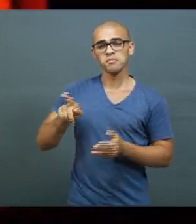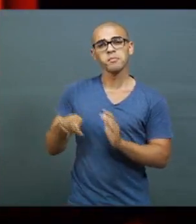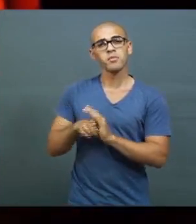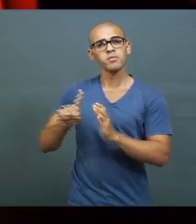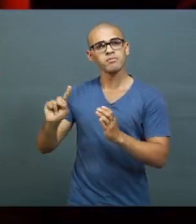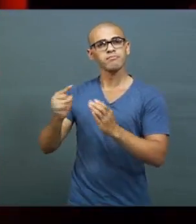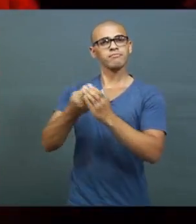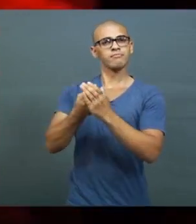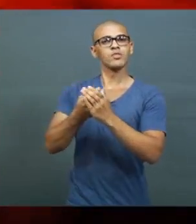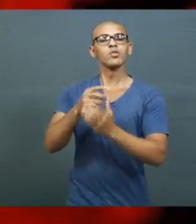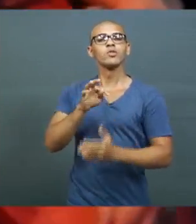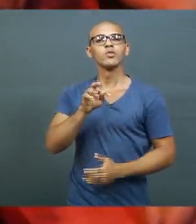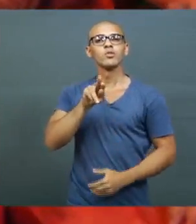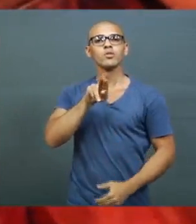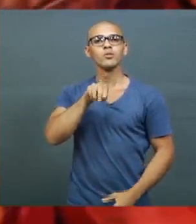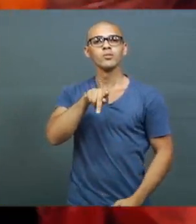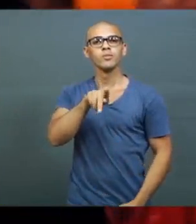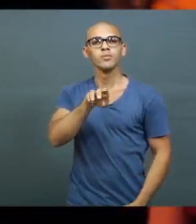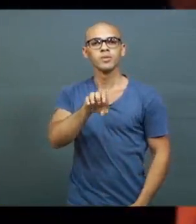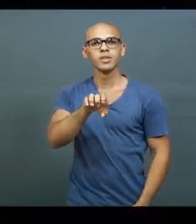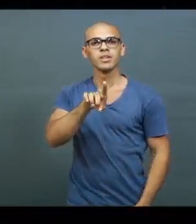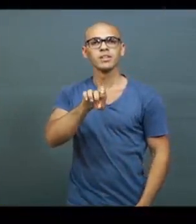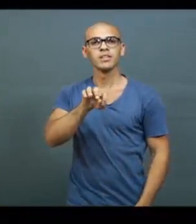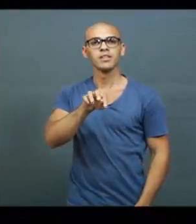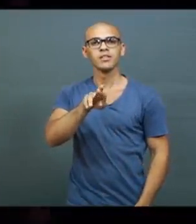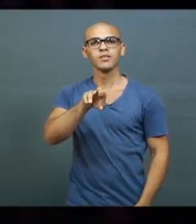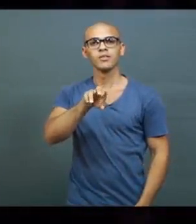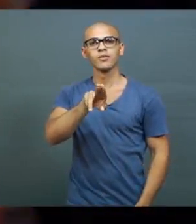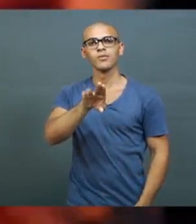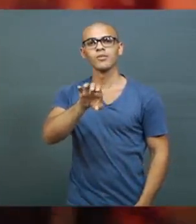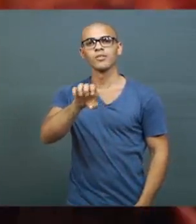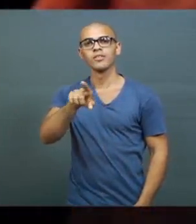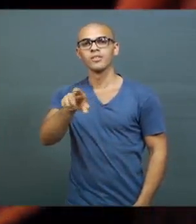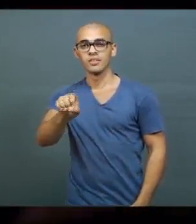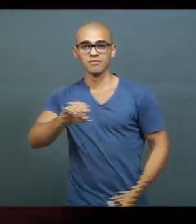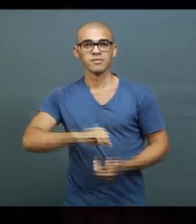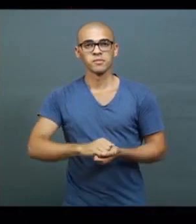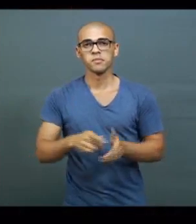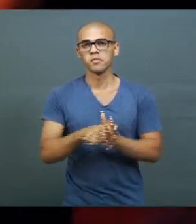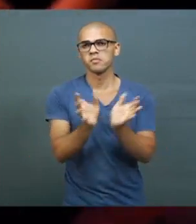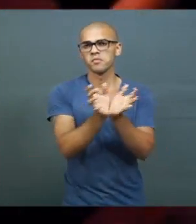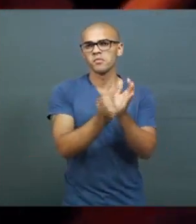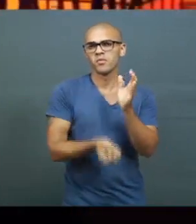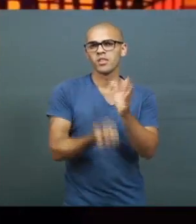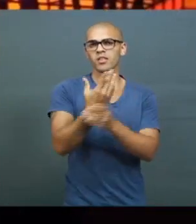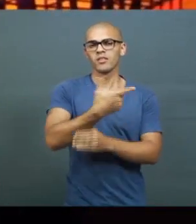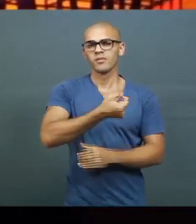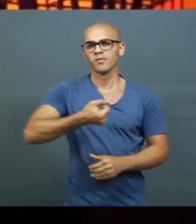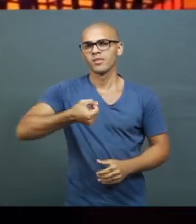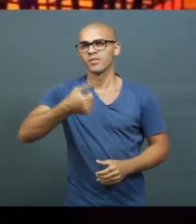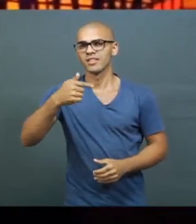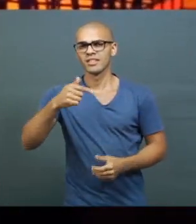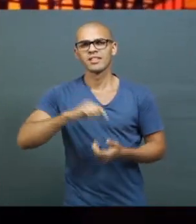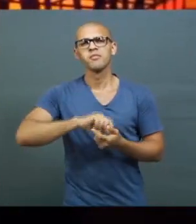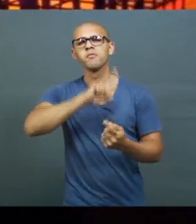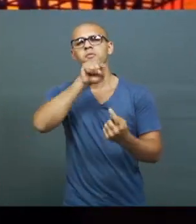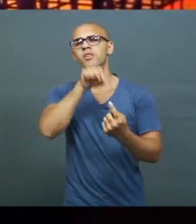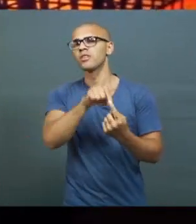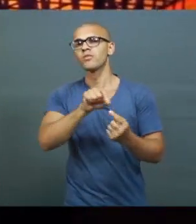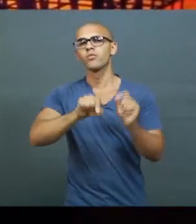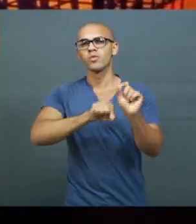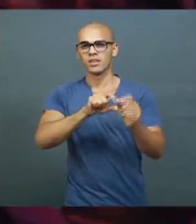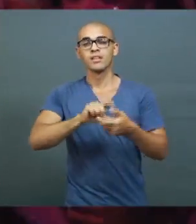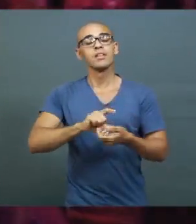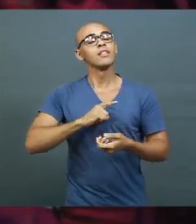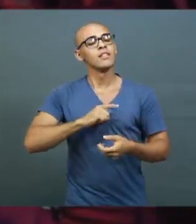um grupo de teatro uberlandense criado em 2007 e que, além de oferecer cursos, cria diferentes produções. Por